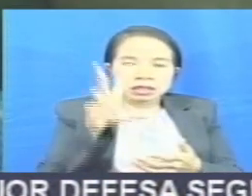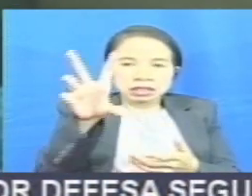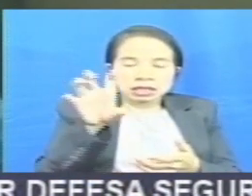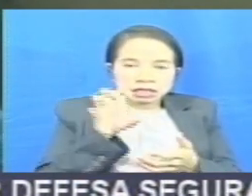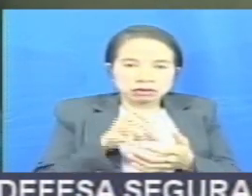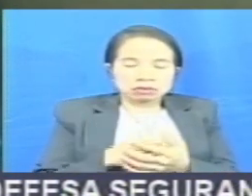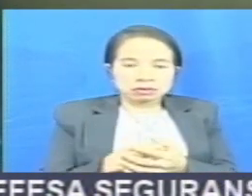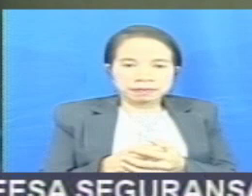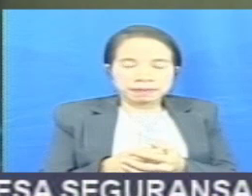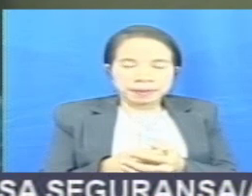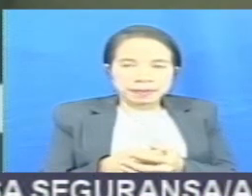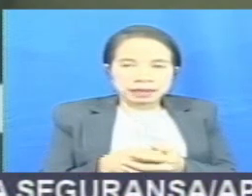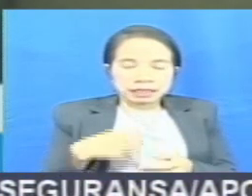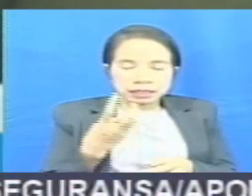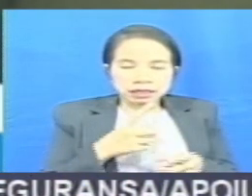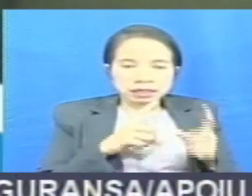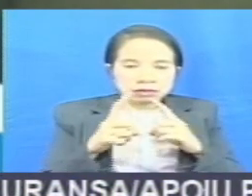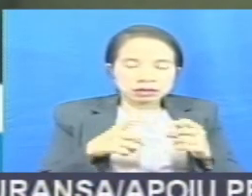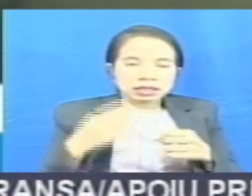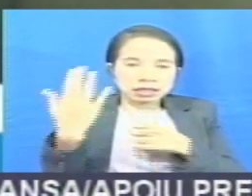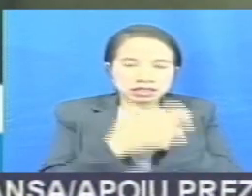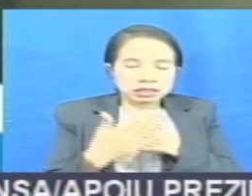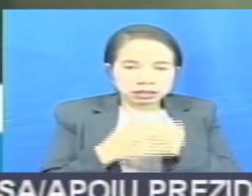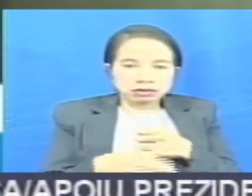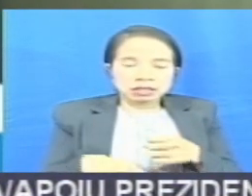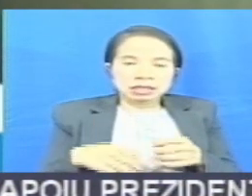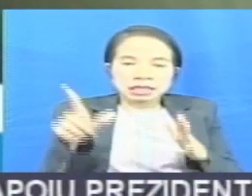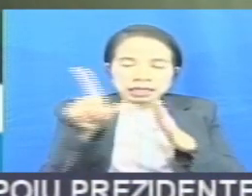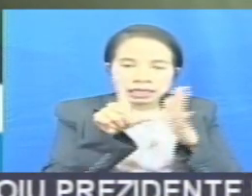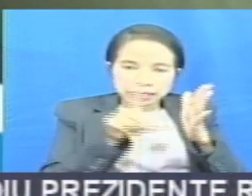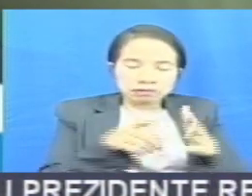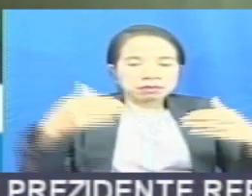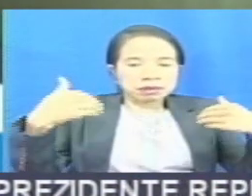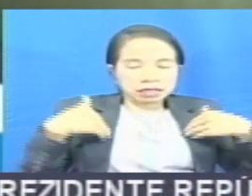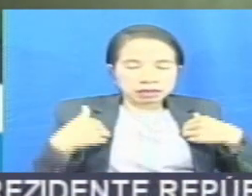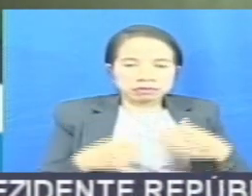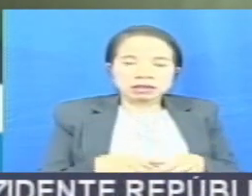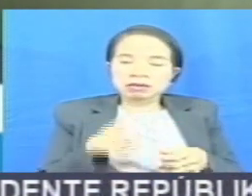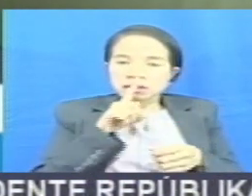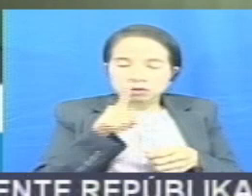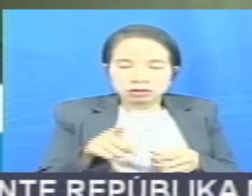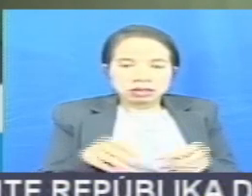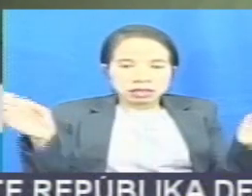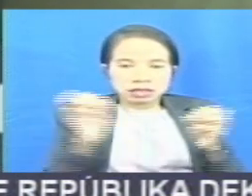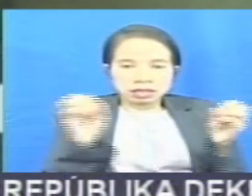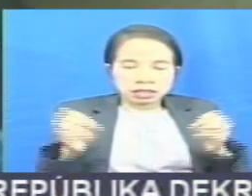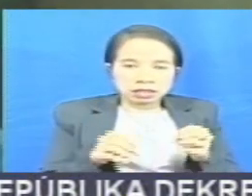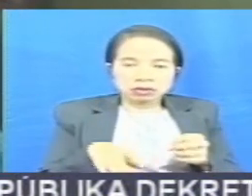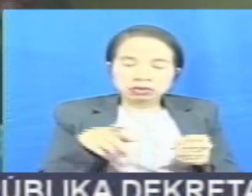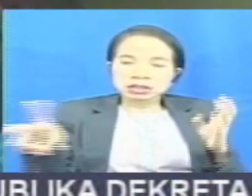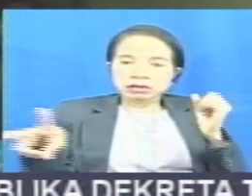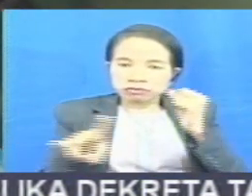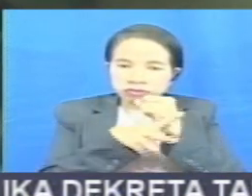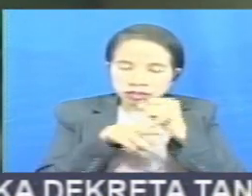que colher los, eh? Guarde, ita ya nação ita tem que lei ne pema regula. Para ia legalizar, eh? Se layakan, por si já sai